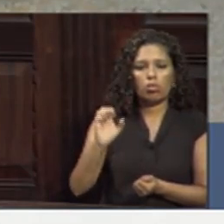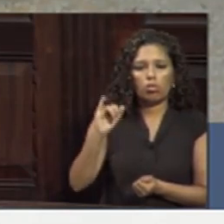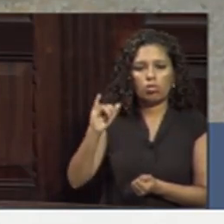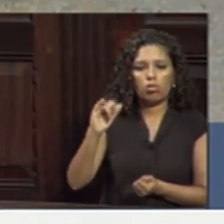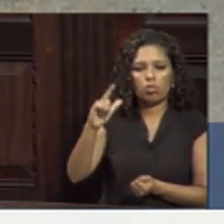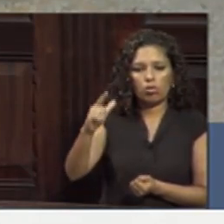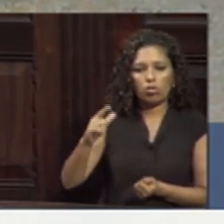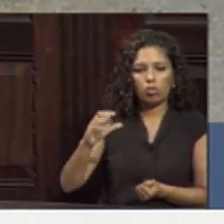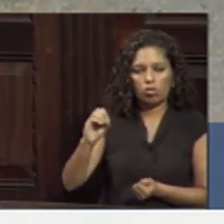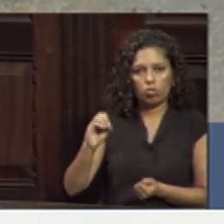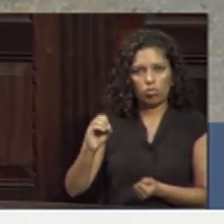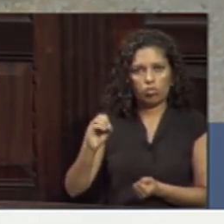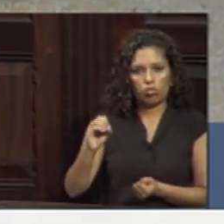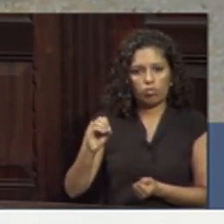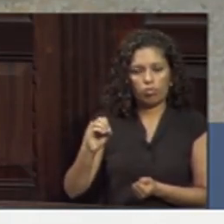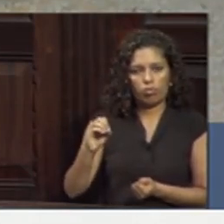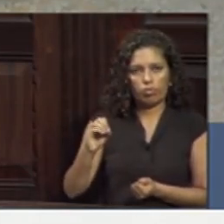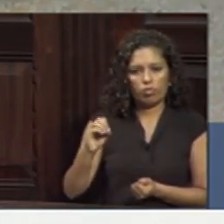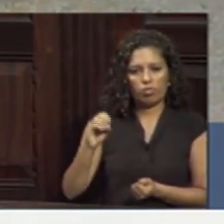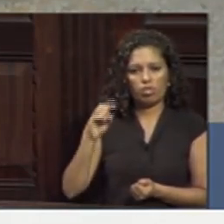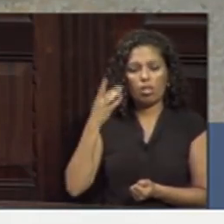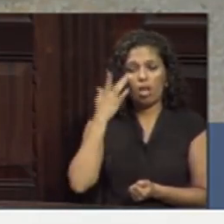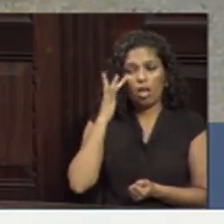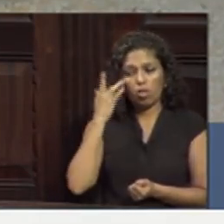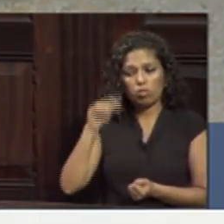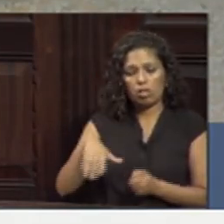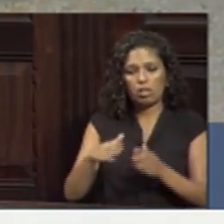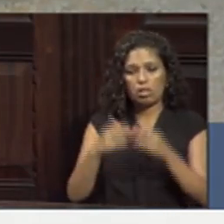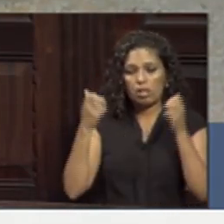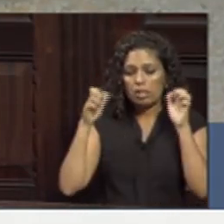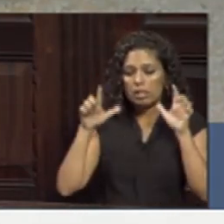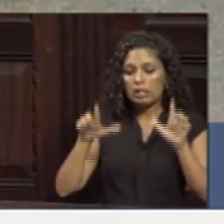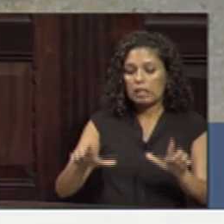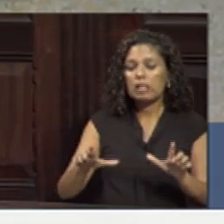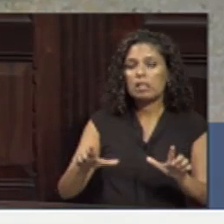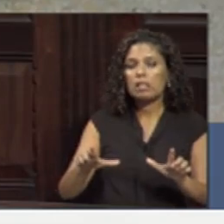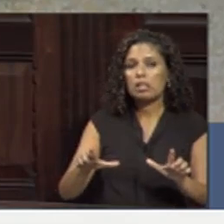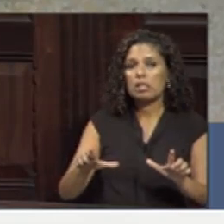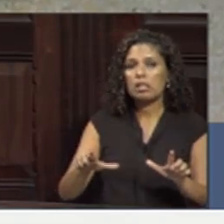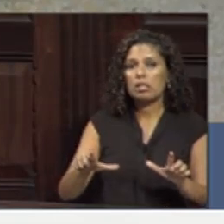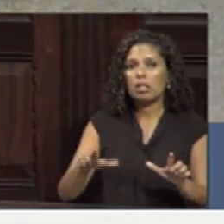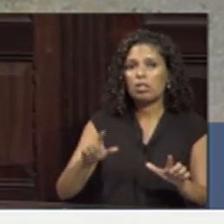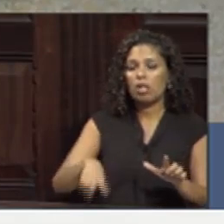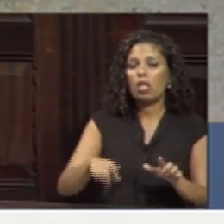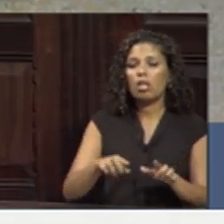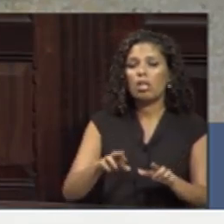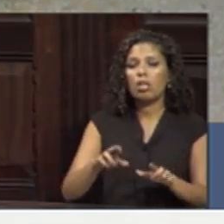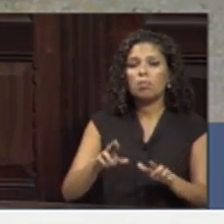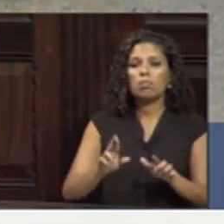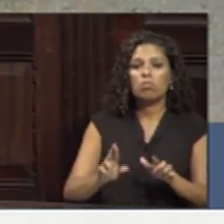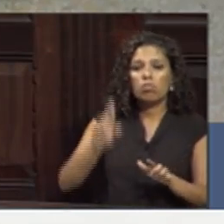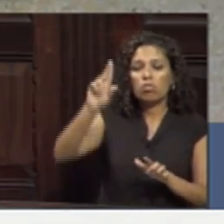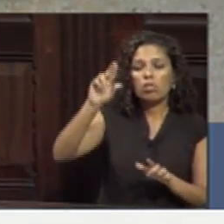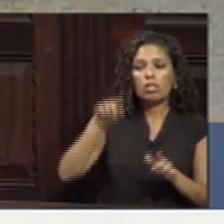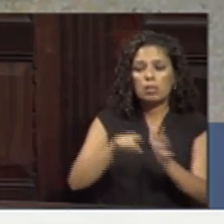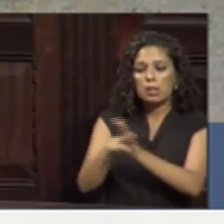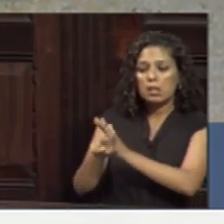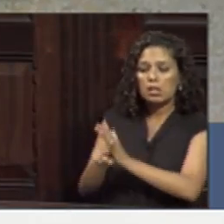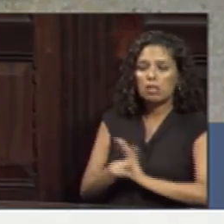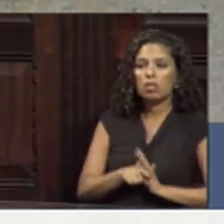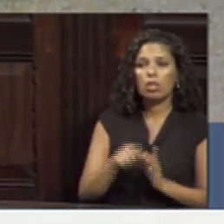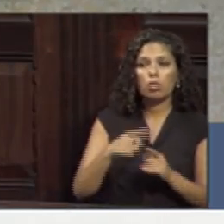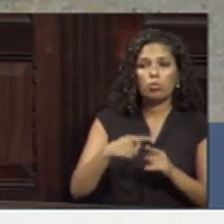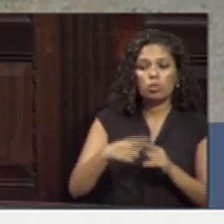Assembleia já tem essa responsabilidade, porque além dela ser vereadora, ela é ex-assessora, portanto, trabalhou nesse espaço que nós